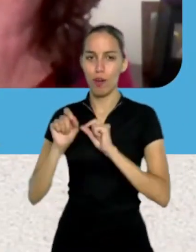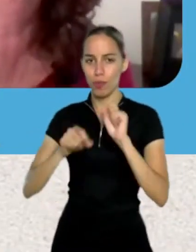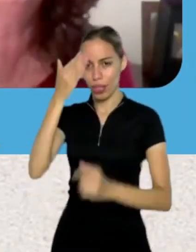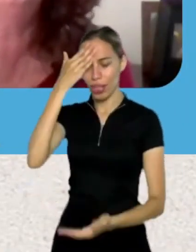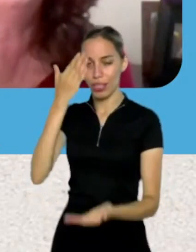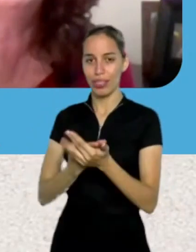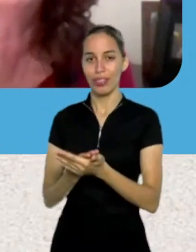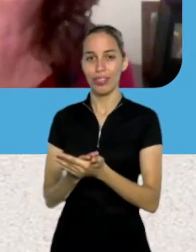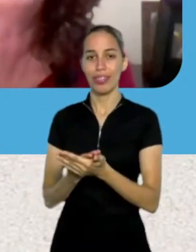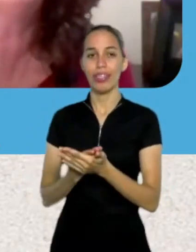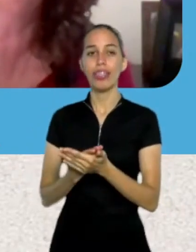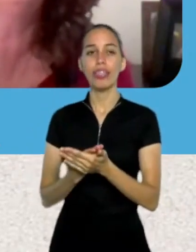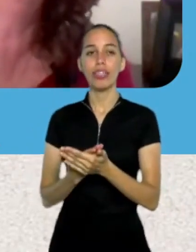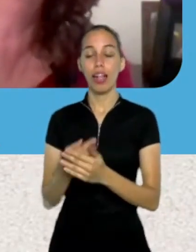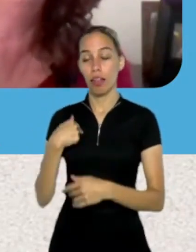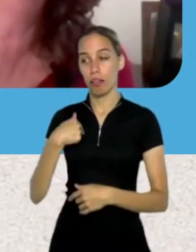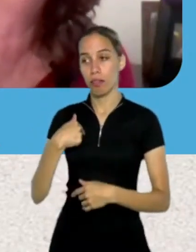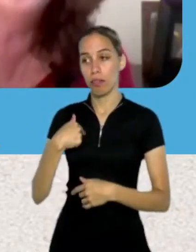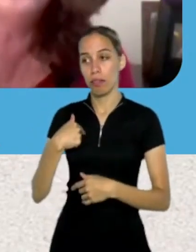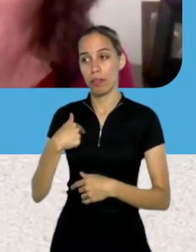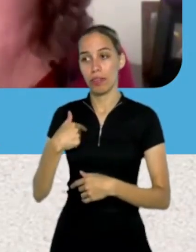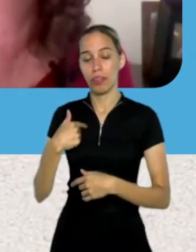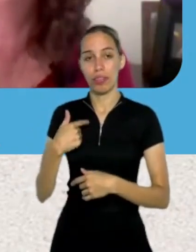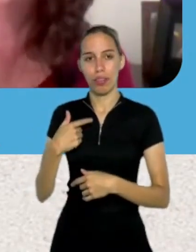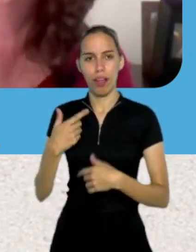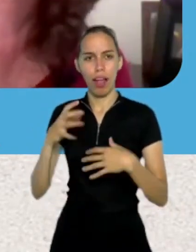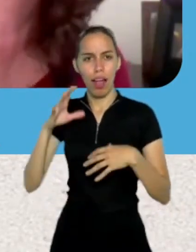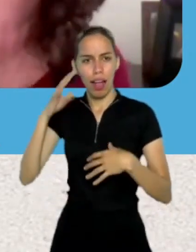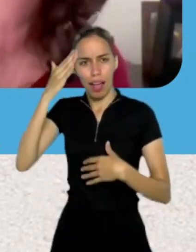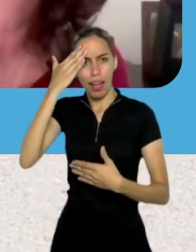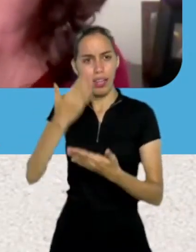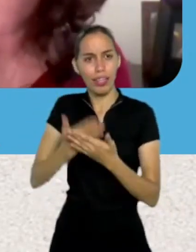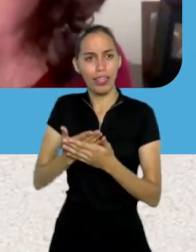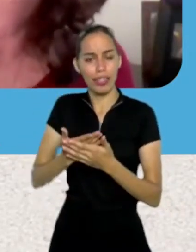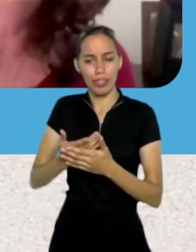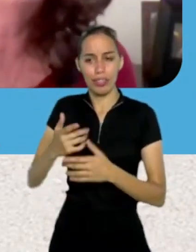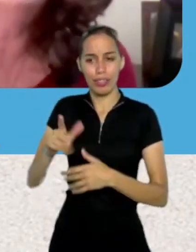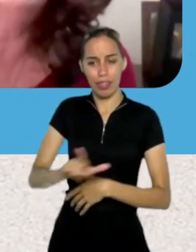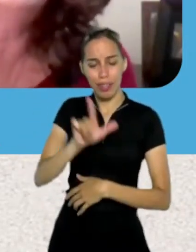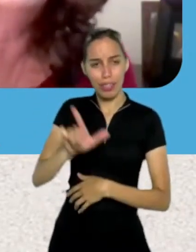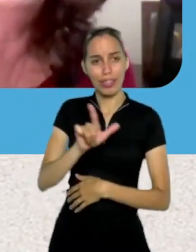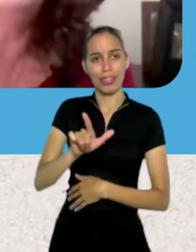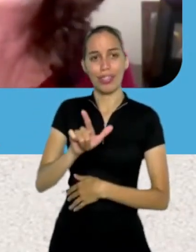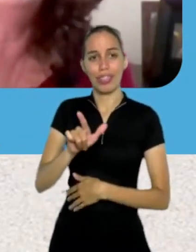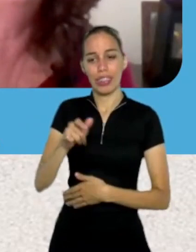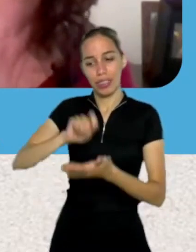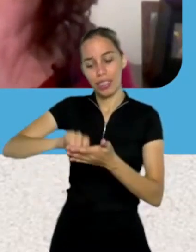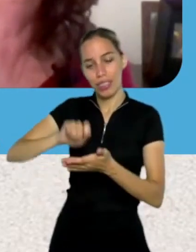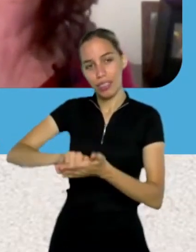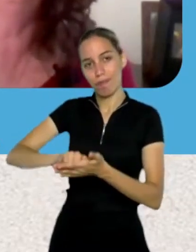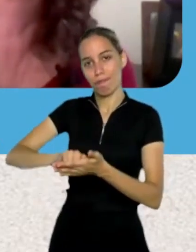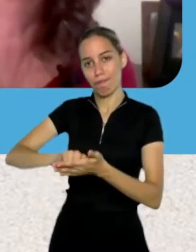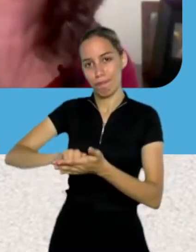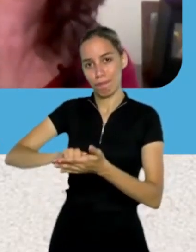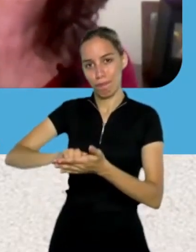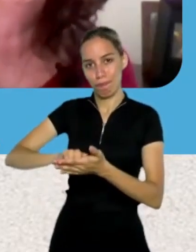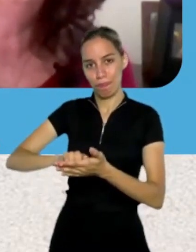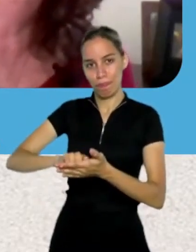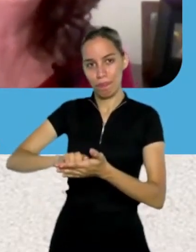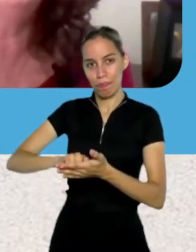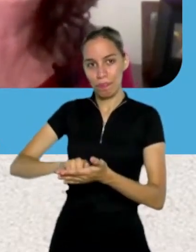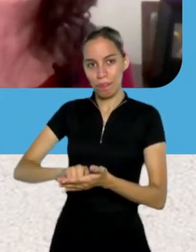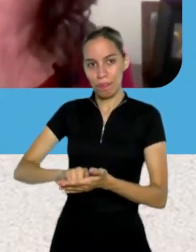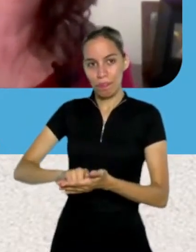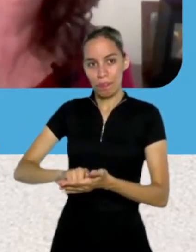acredito muito no poder transformador da leitura, da literatura, da escrita e é